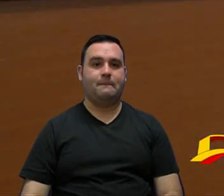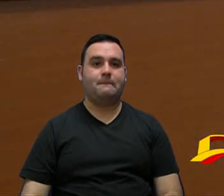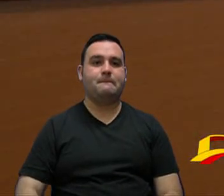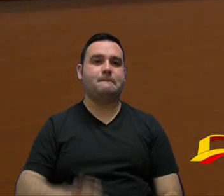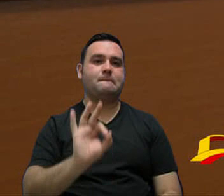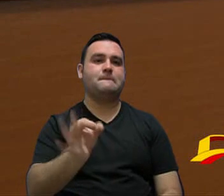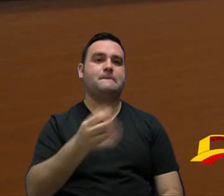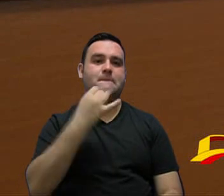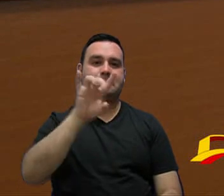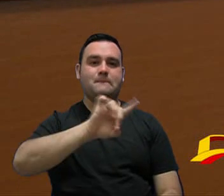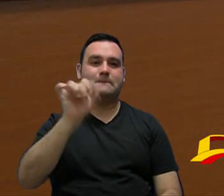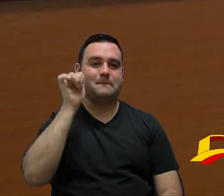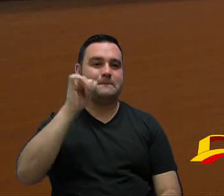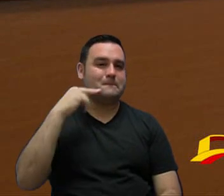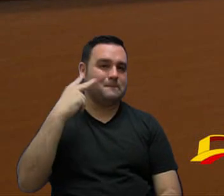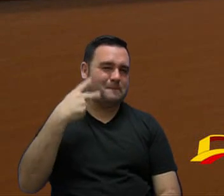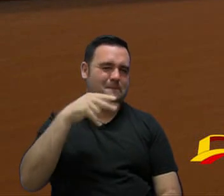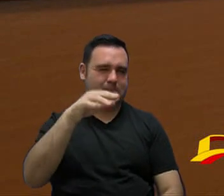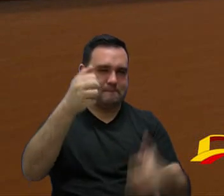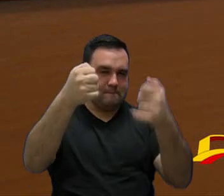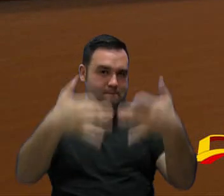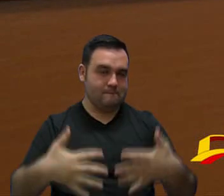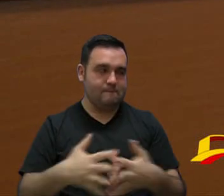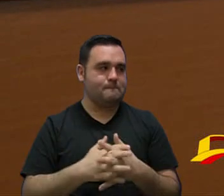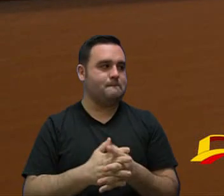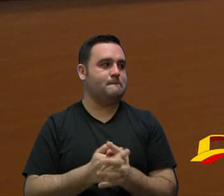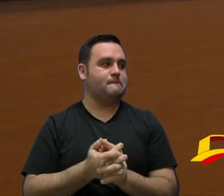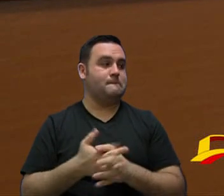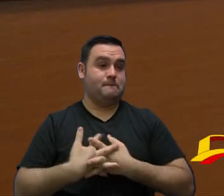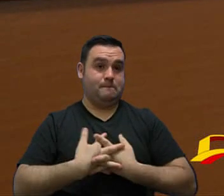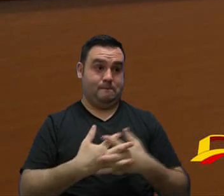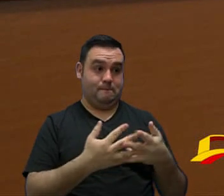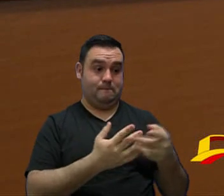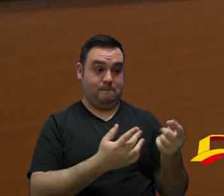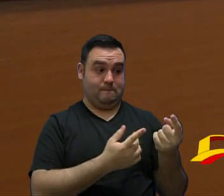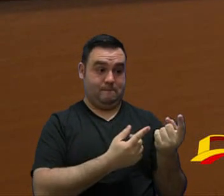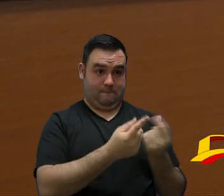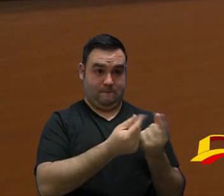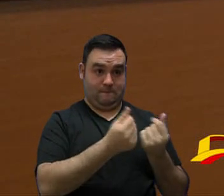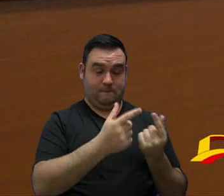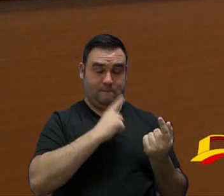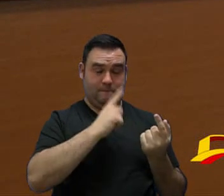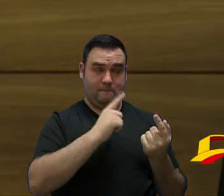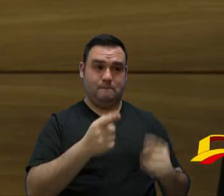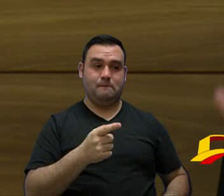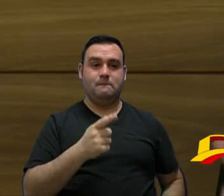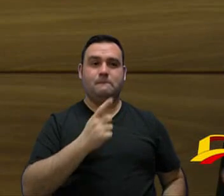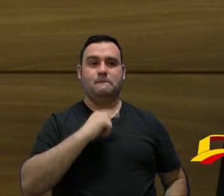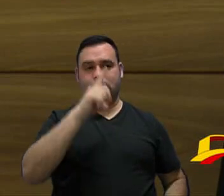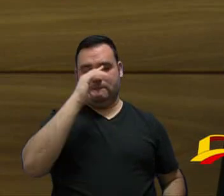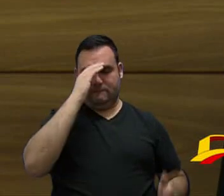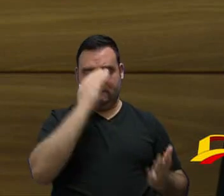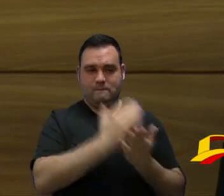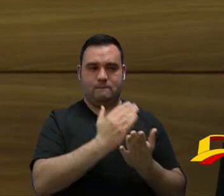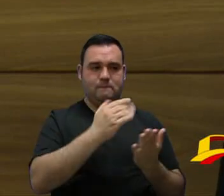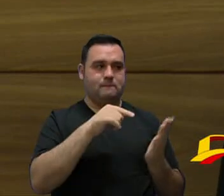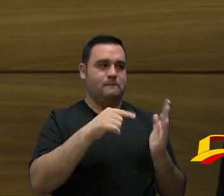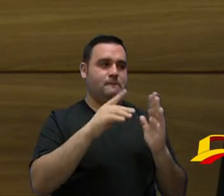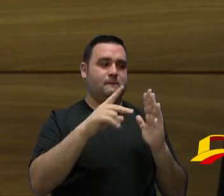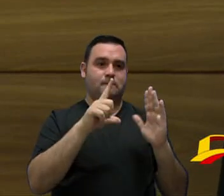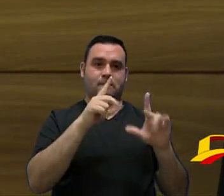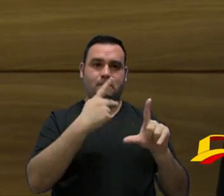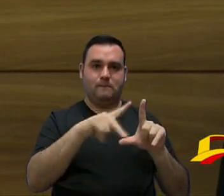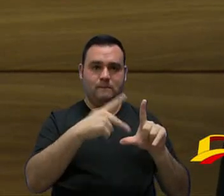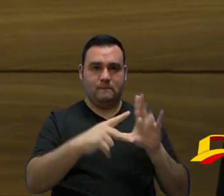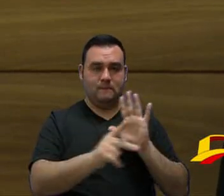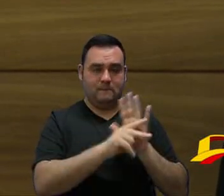e é bom dia vereadora é o seguinte é esses recursos atendendo a determinação de uma portaria